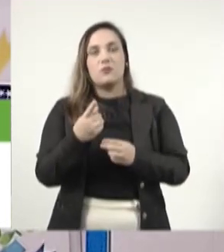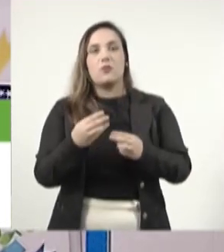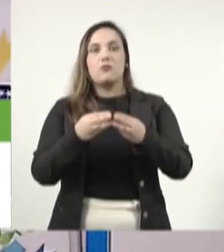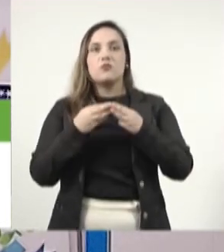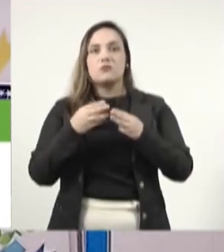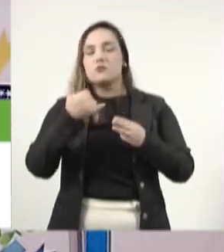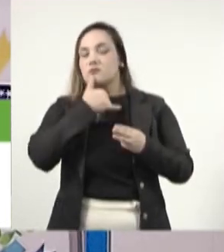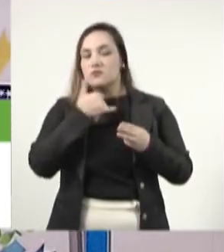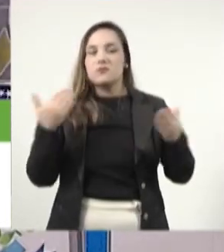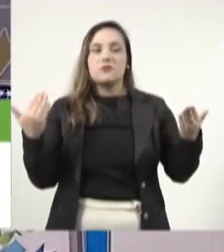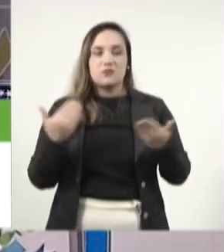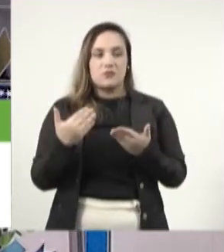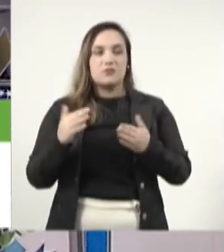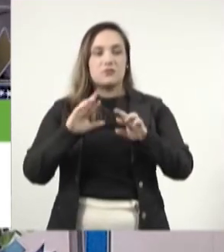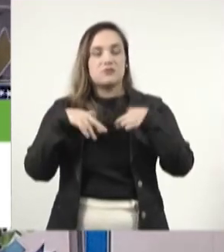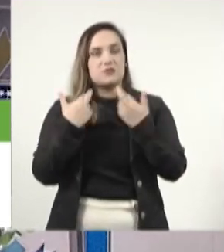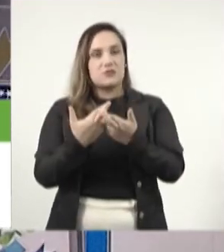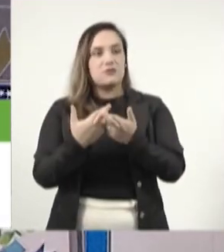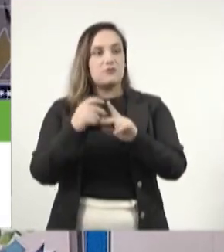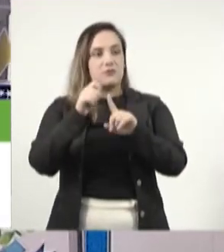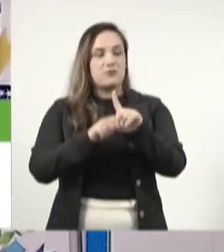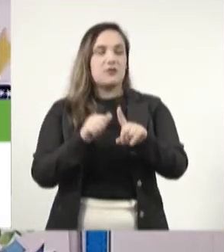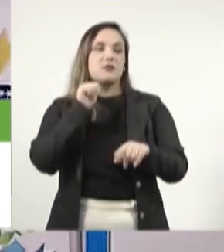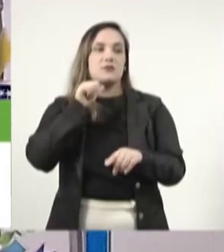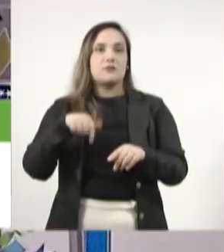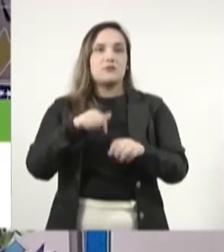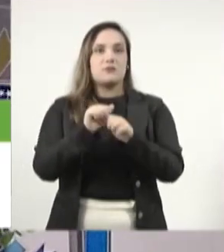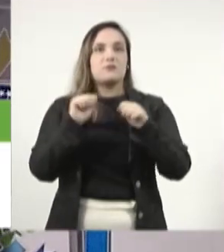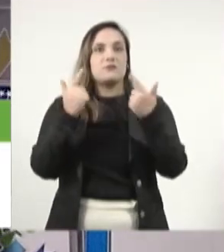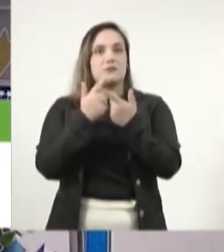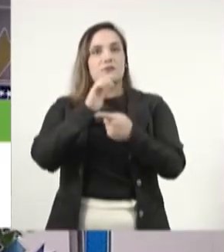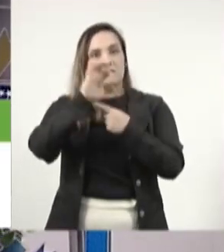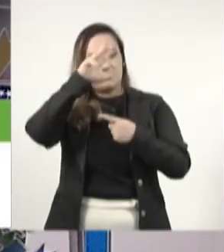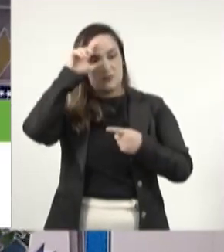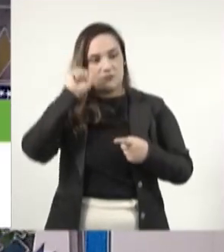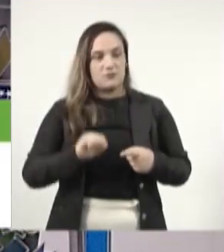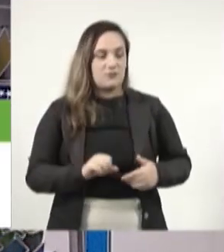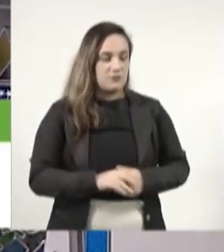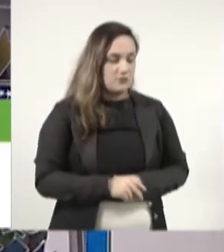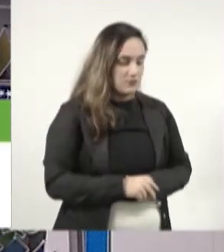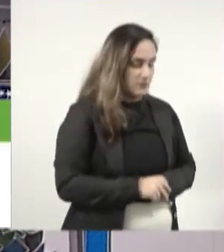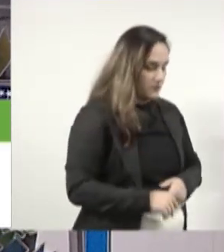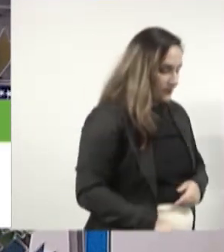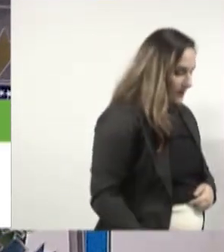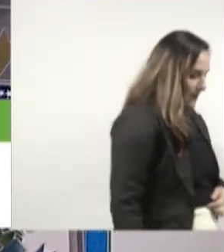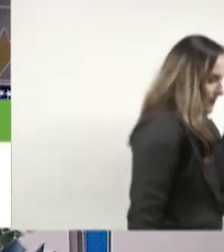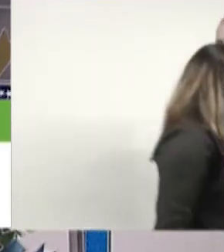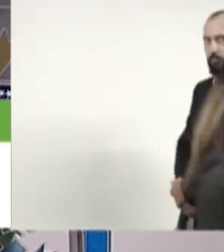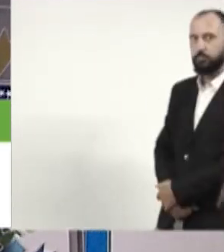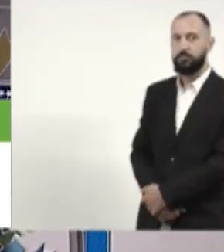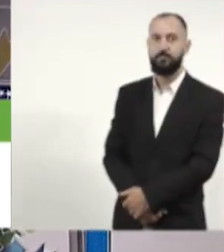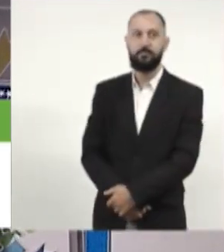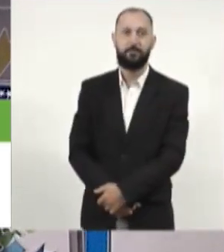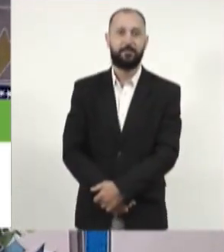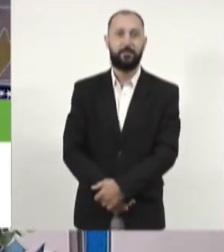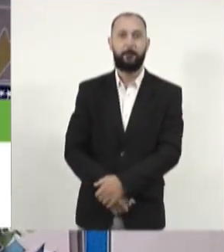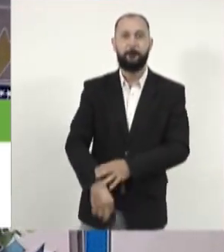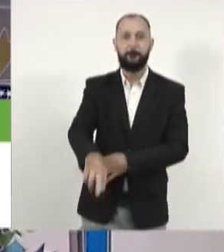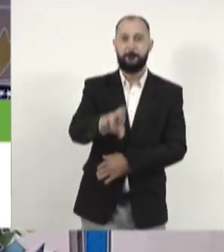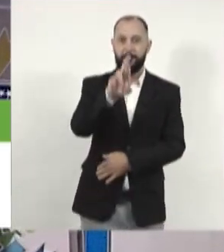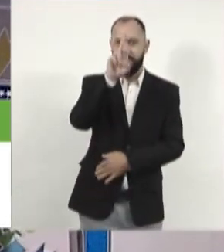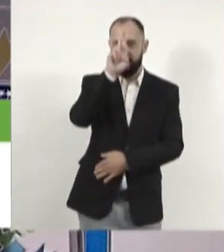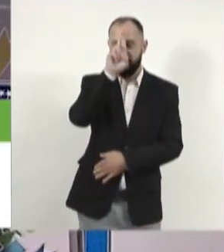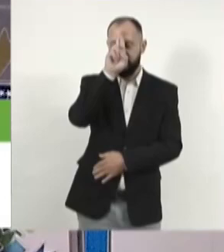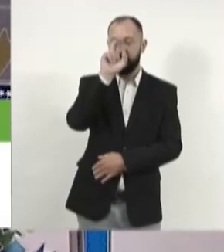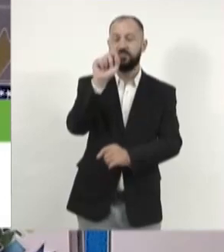de pesar nessa última sessão do mês de abril aqui na Assembleia Legislativa de Mato Grosso do Sul. Meio-dia em ponto em Mato Grosso do Sul, a gente